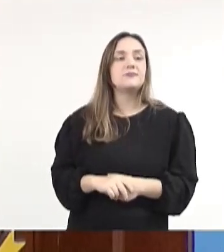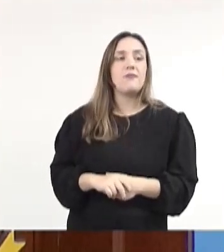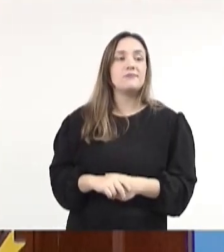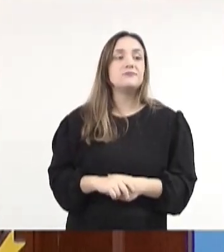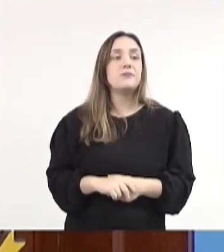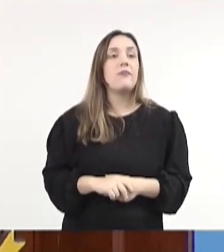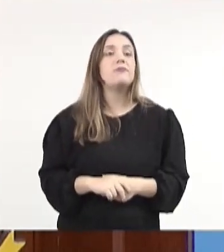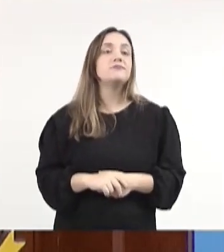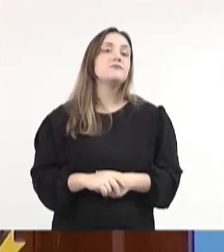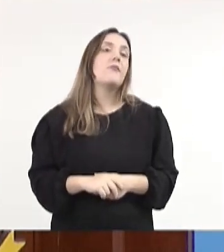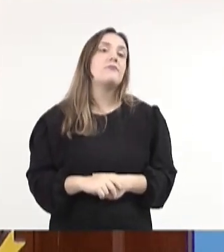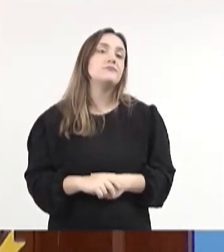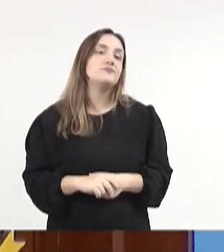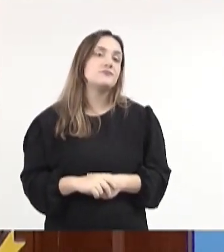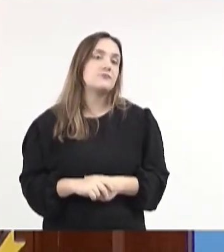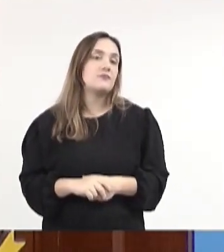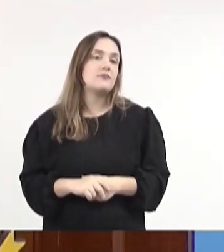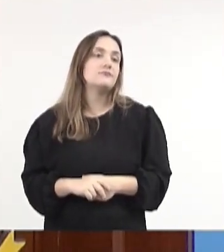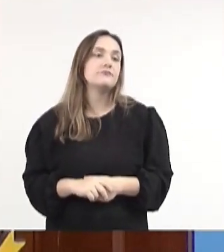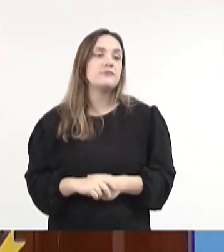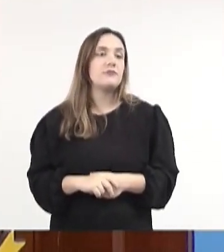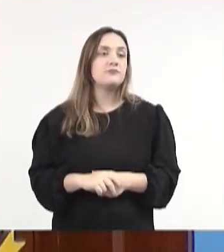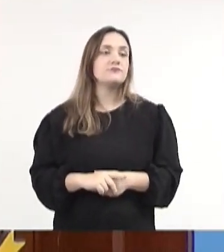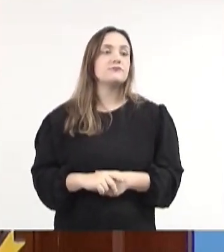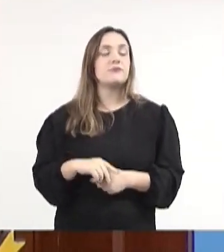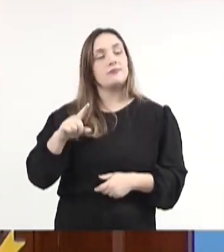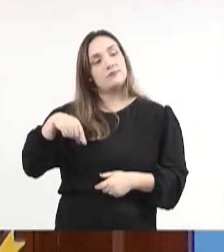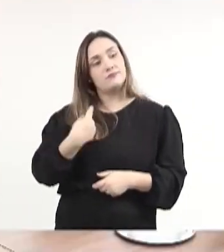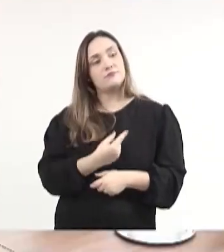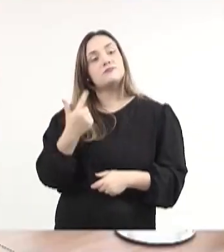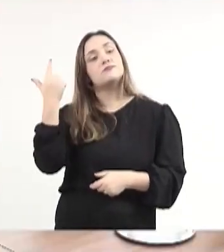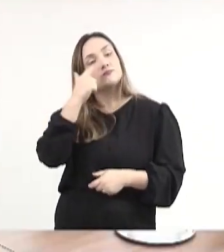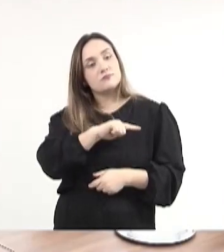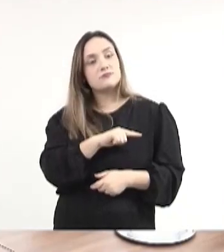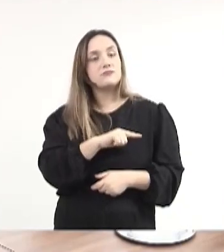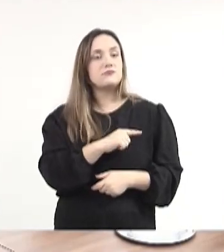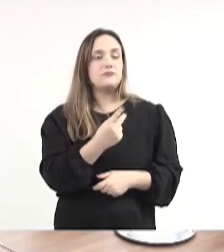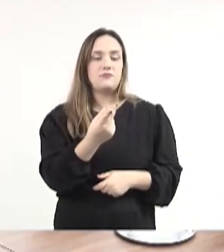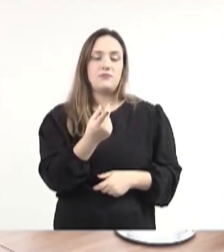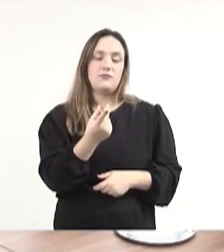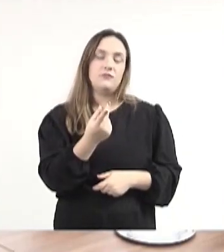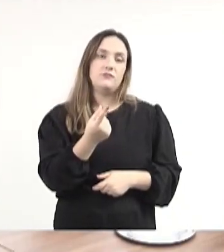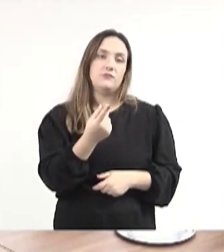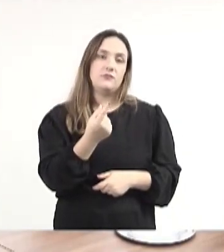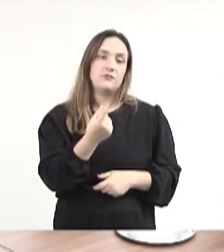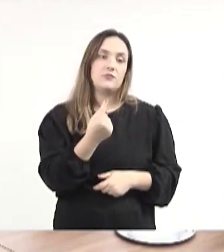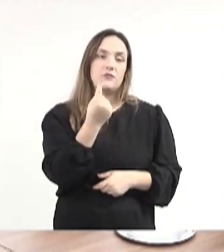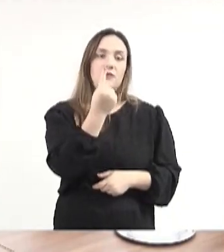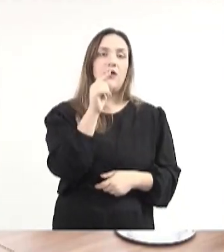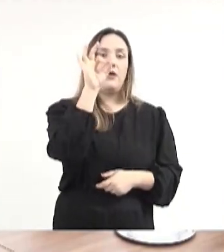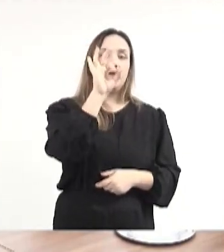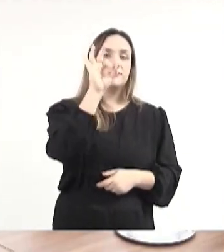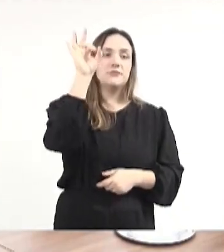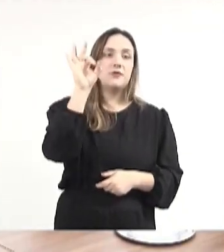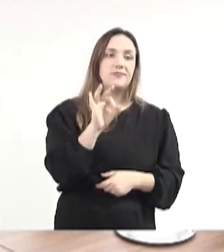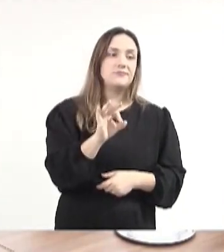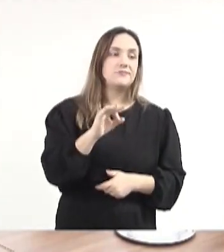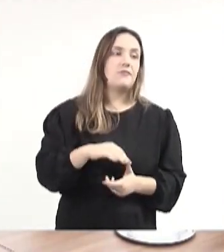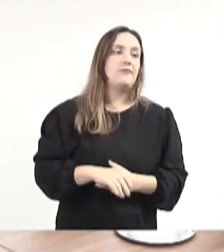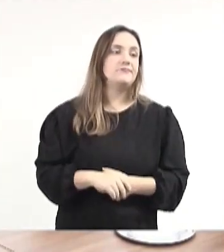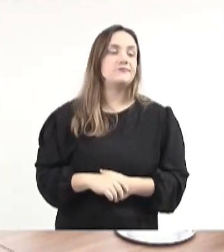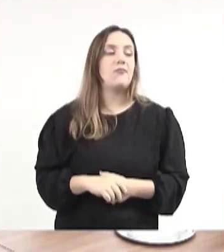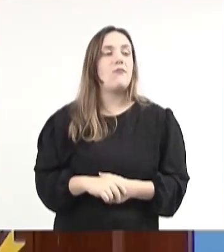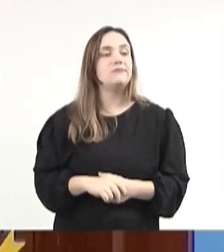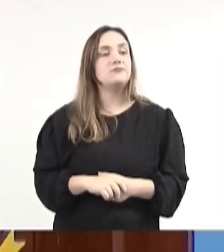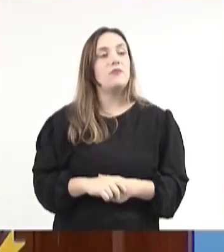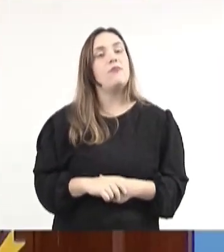possibilita nós destinarmos 1%